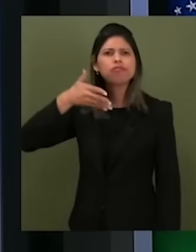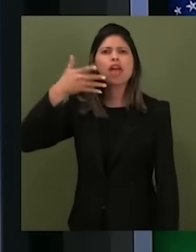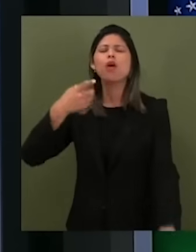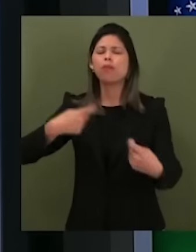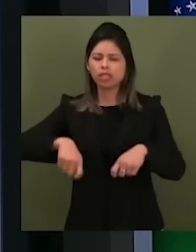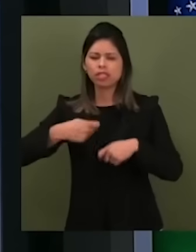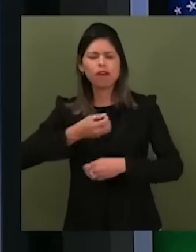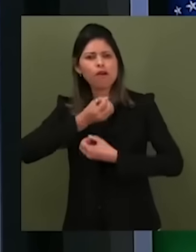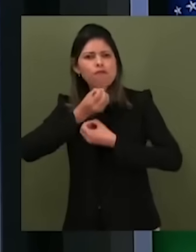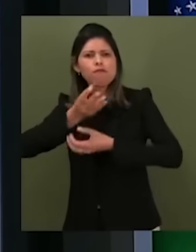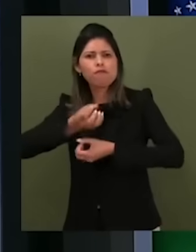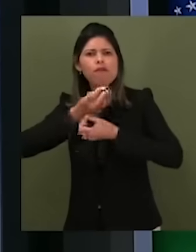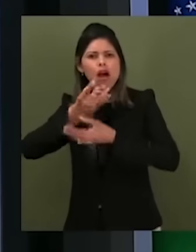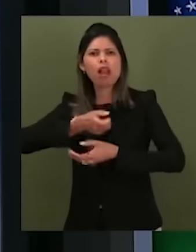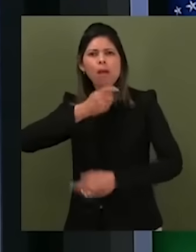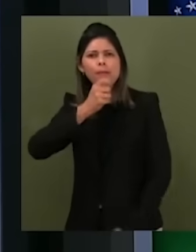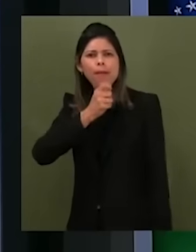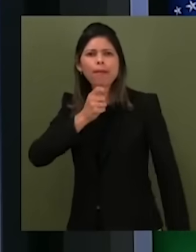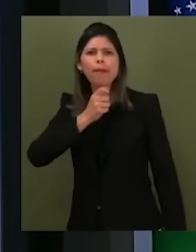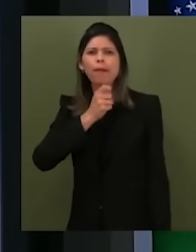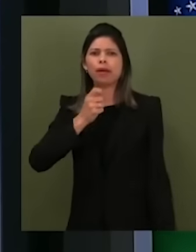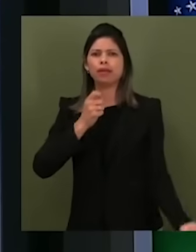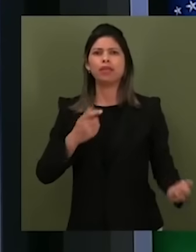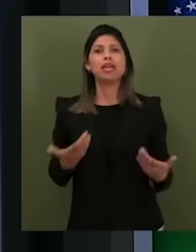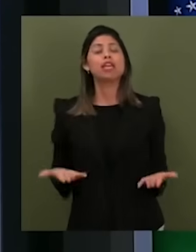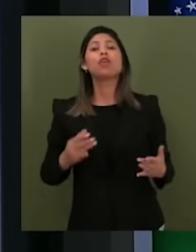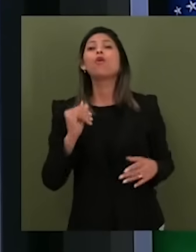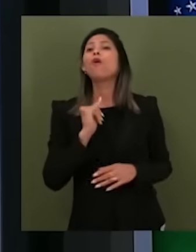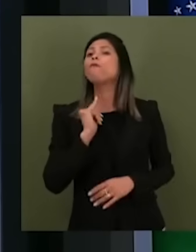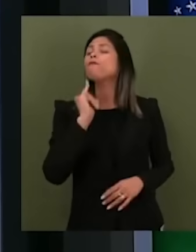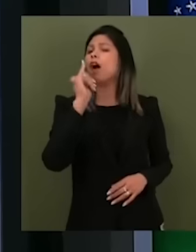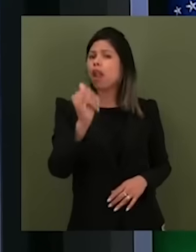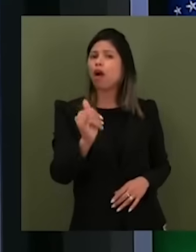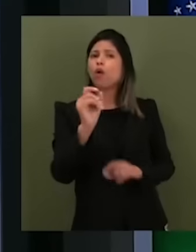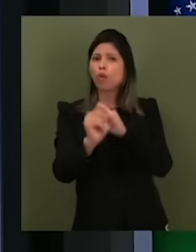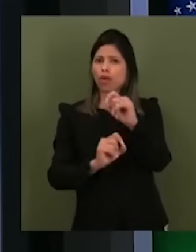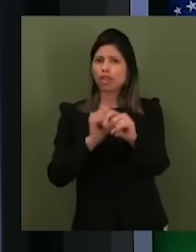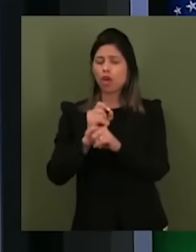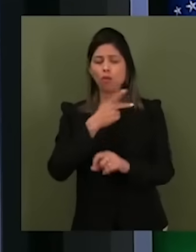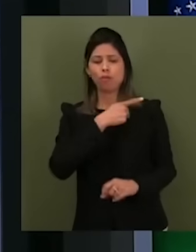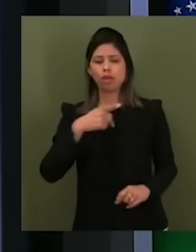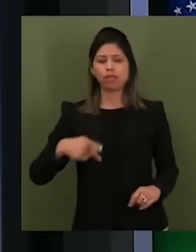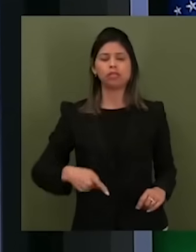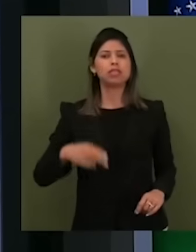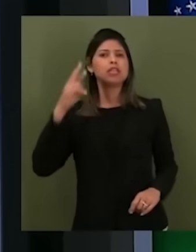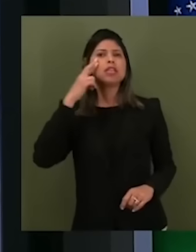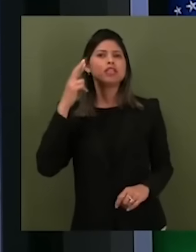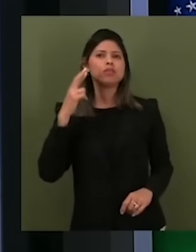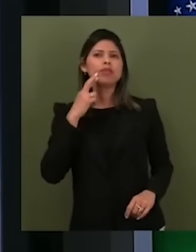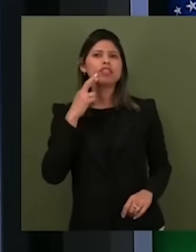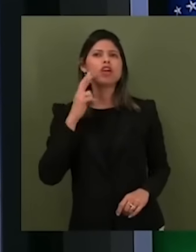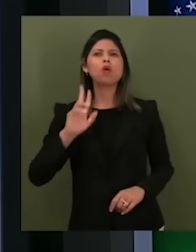falar. E quero dizer que, ao dar um passo, o presidente Pacheco